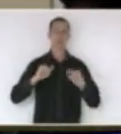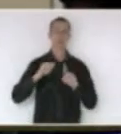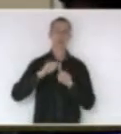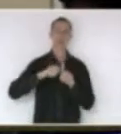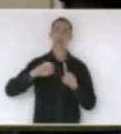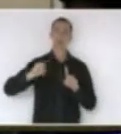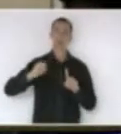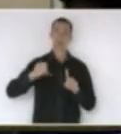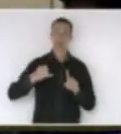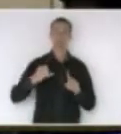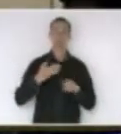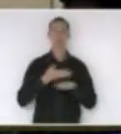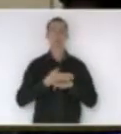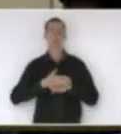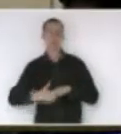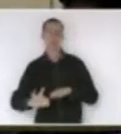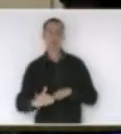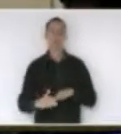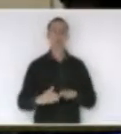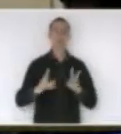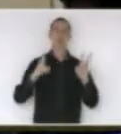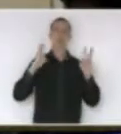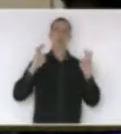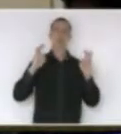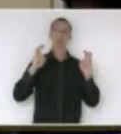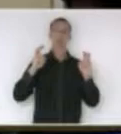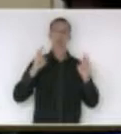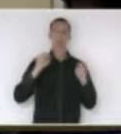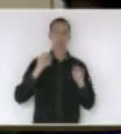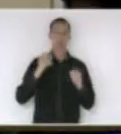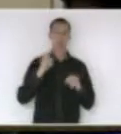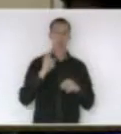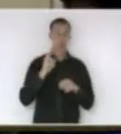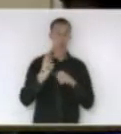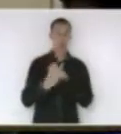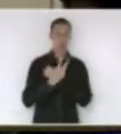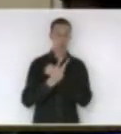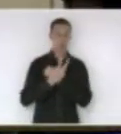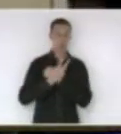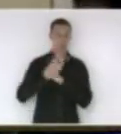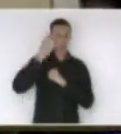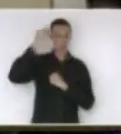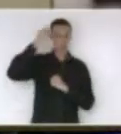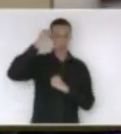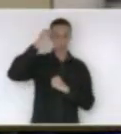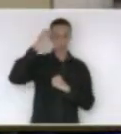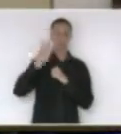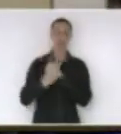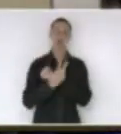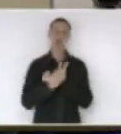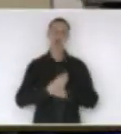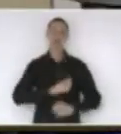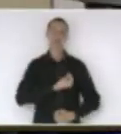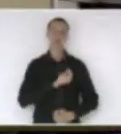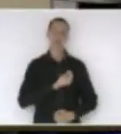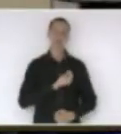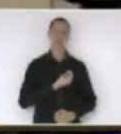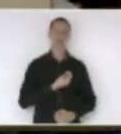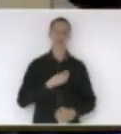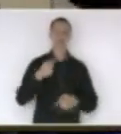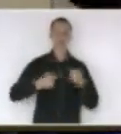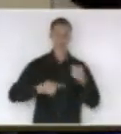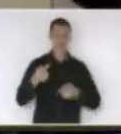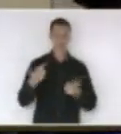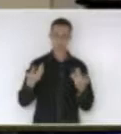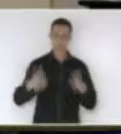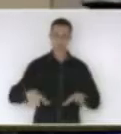com o lema quem cuida da mente cuida da vida no âmbito do Estado de Santa Catarina em discussão, não havendo o que queira discutir